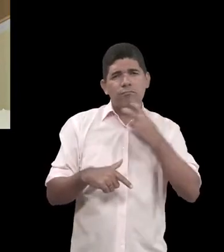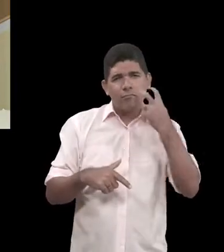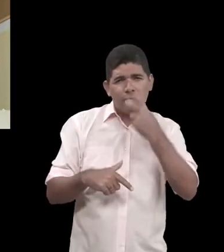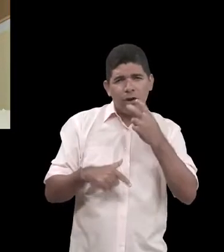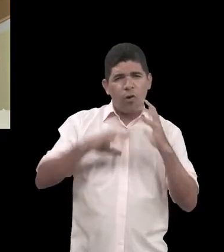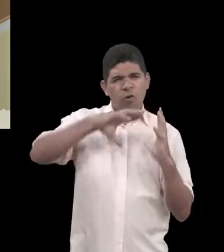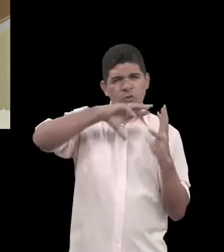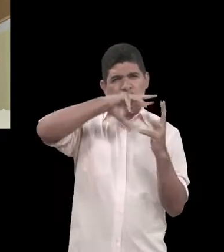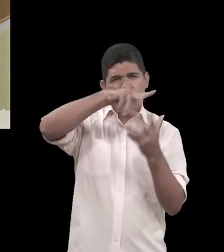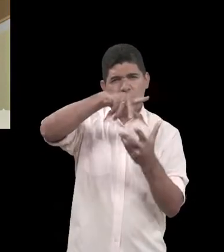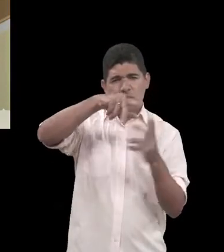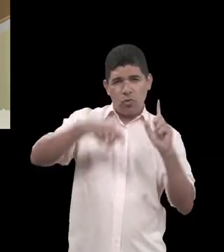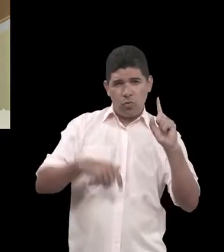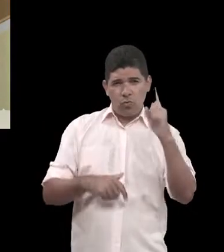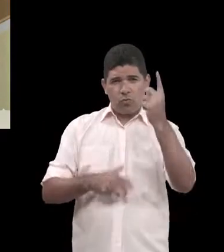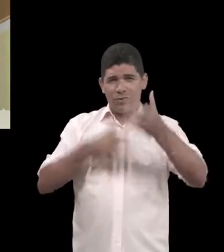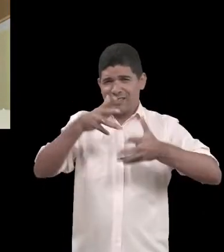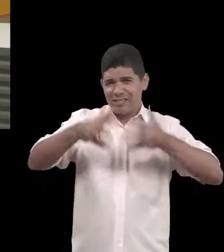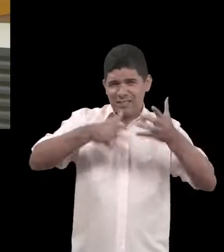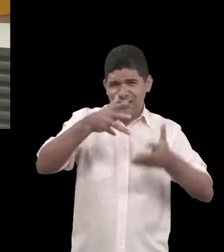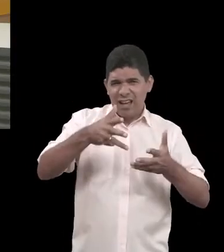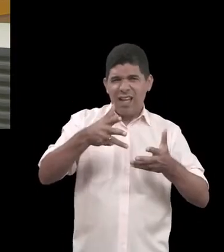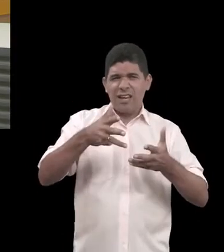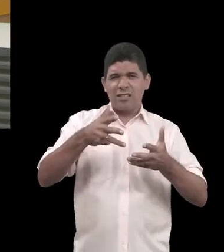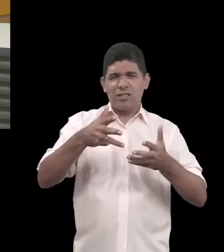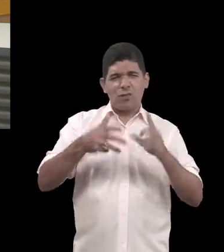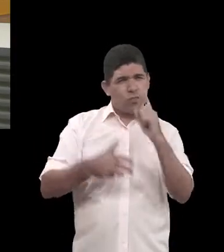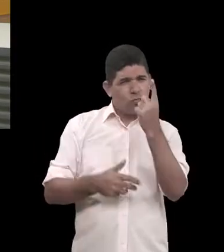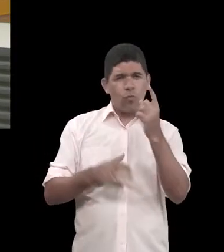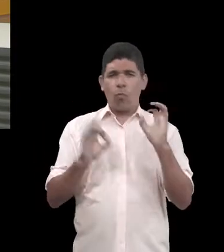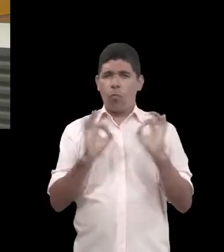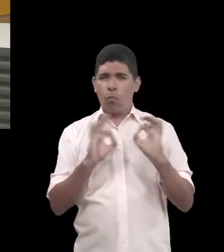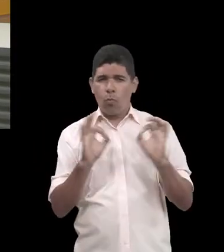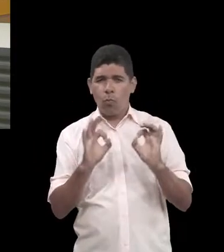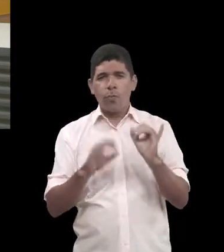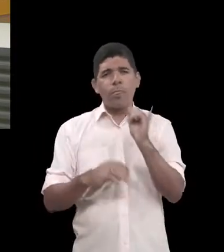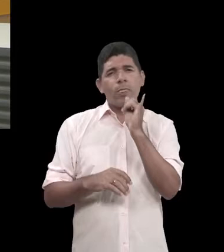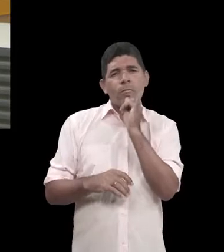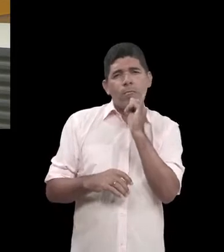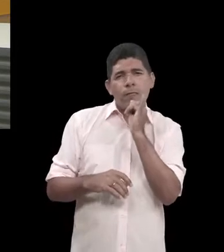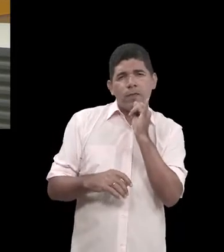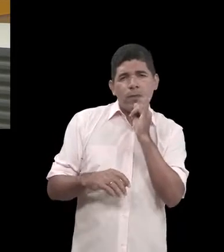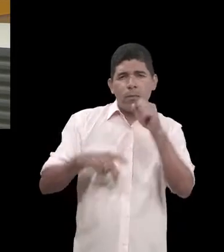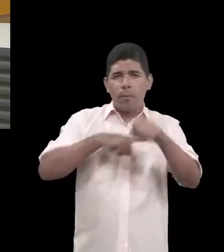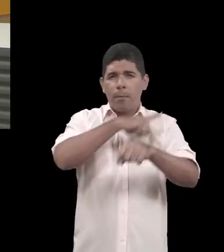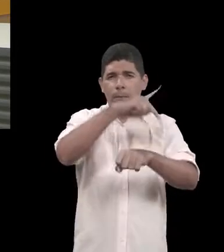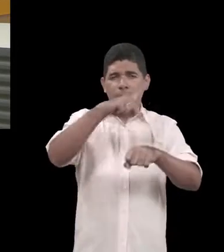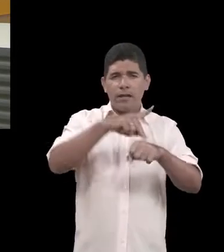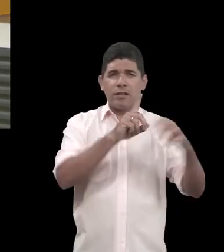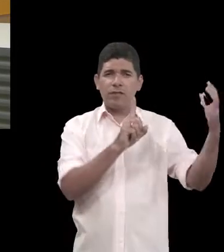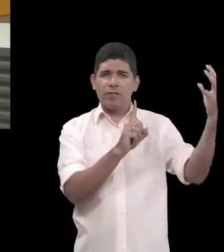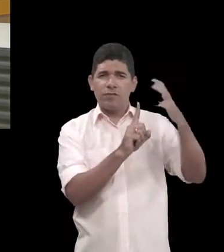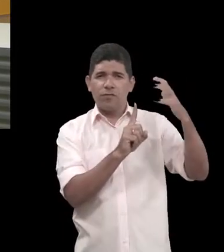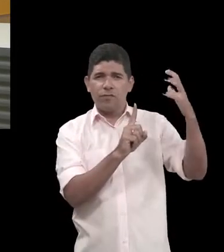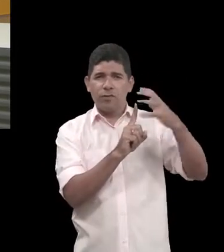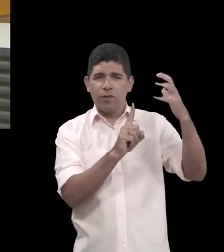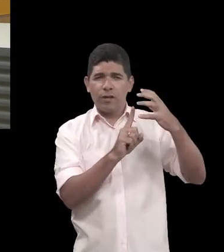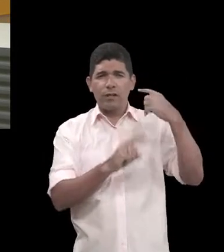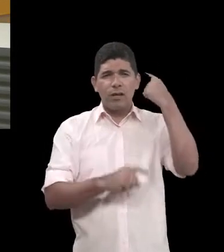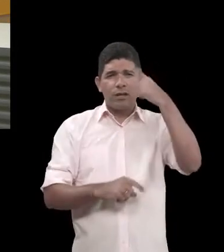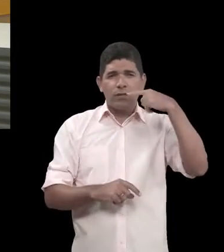complexo. Mas eu pergunto assim, por exemplo, os países que têm colonização espanhola, têm, por natureza, uma herança do